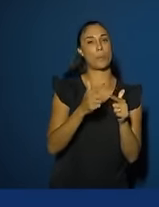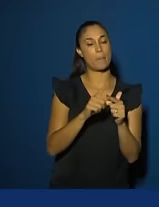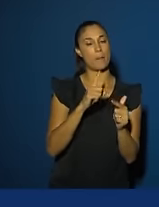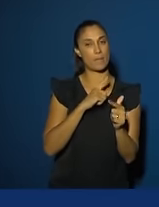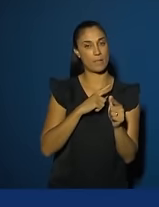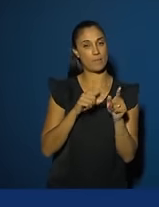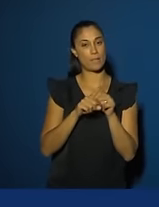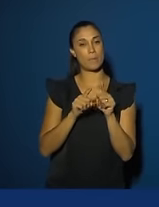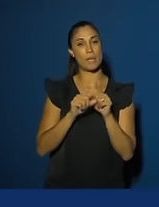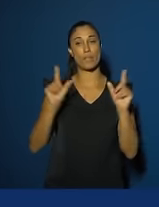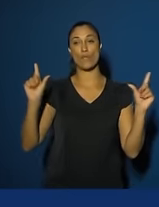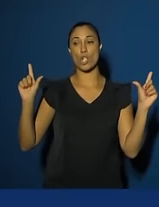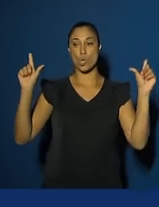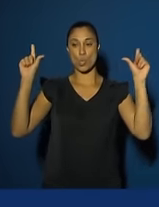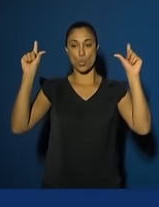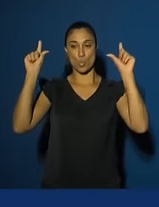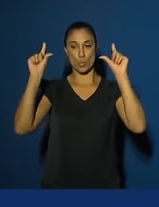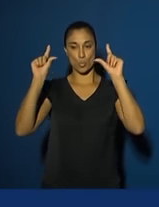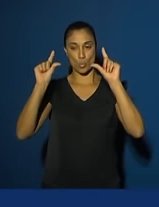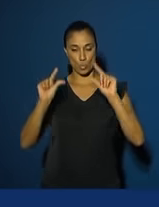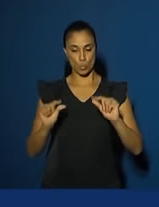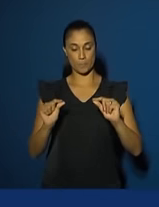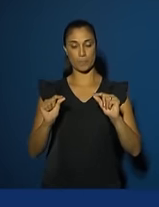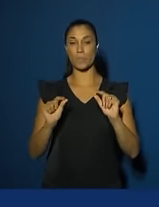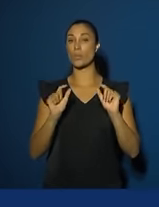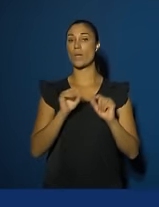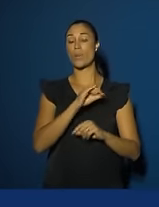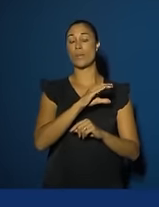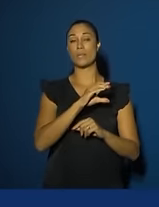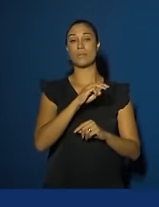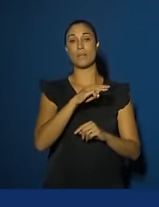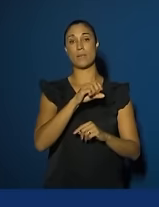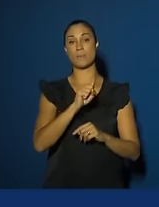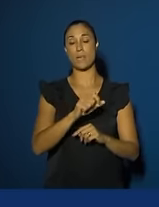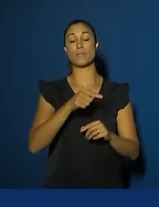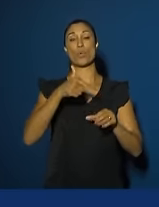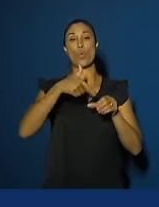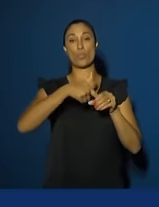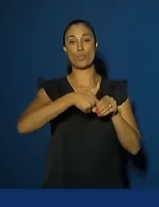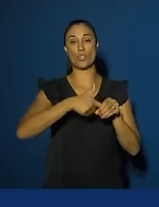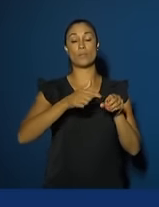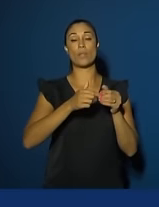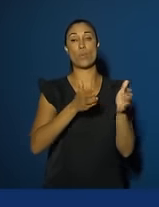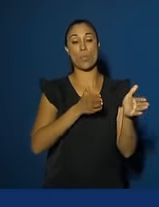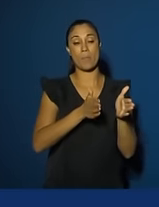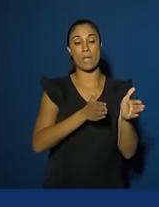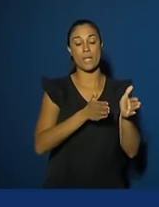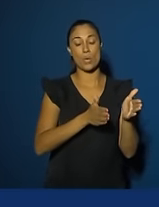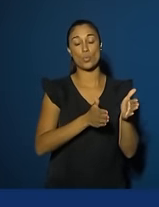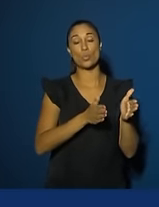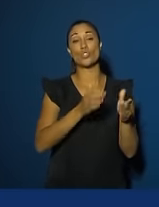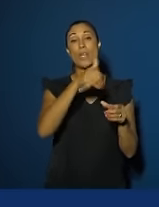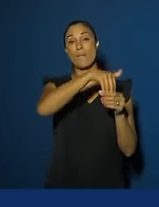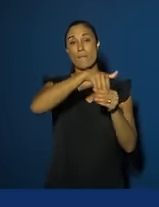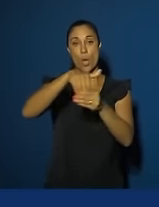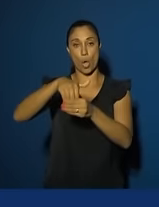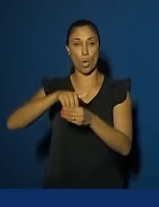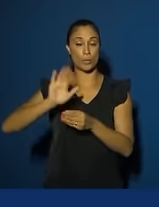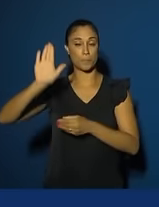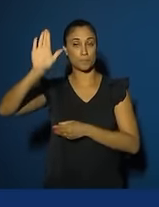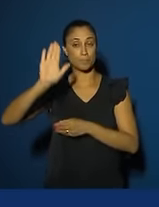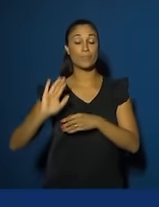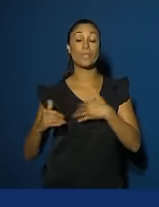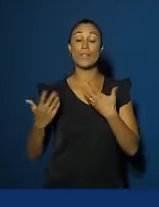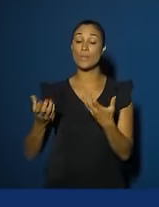foi diminuir e o ICMS sobre combustíveis durante o processo eleitoral